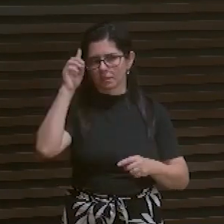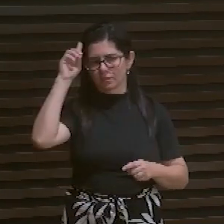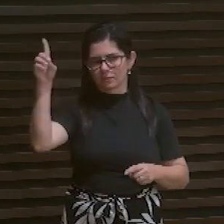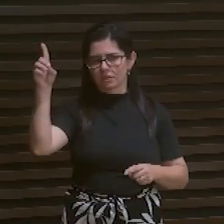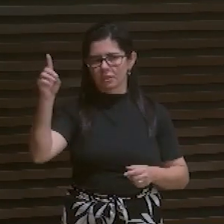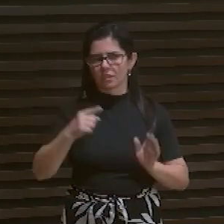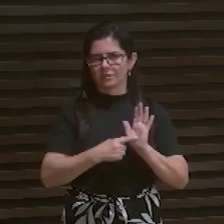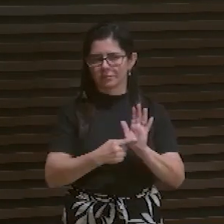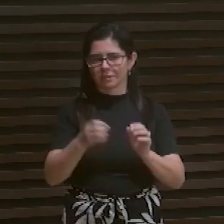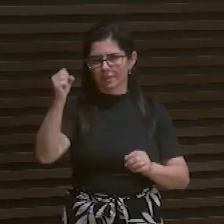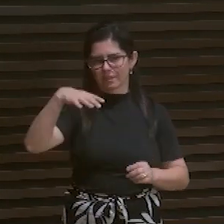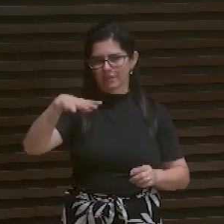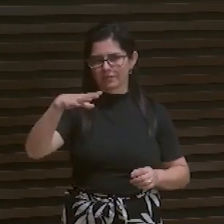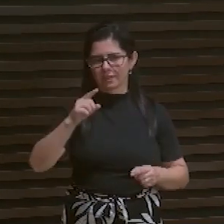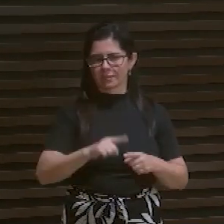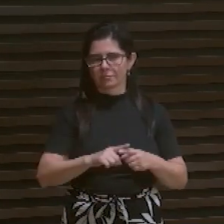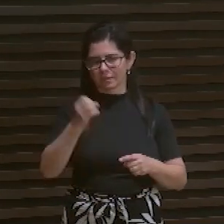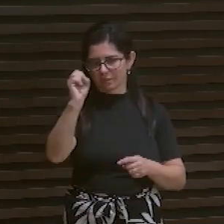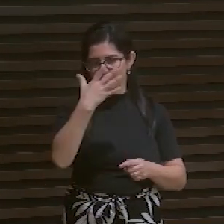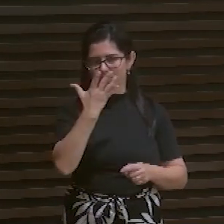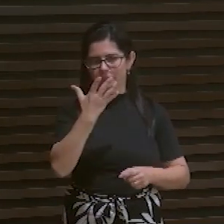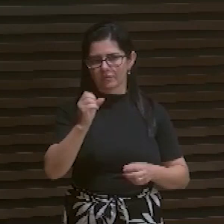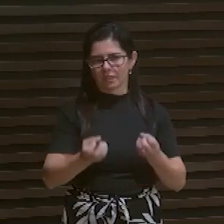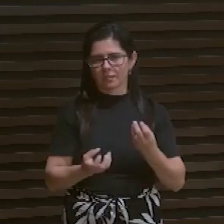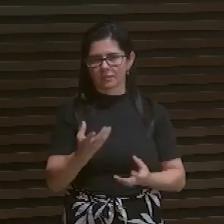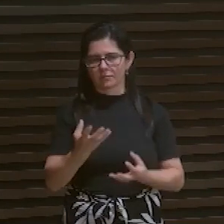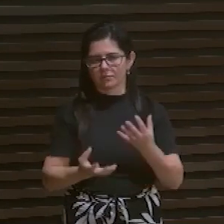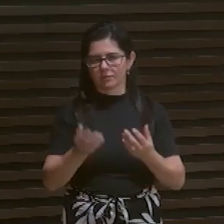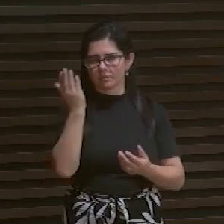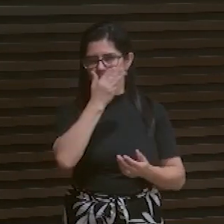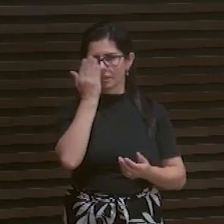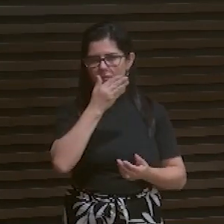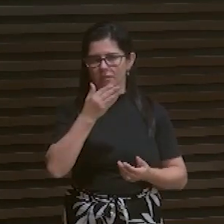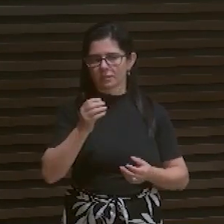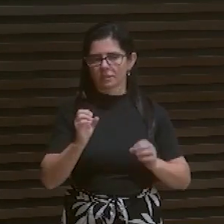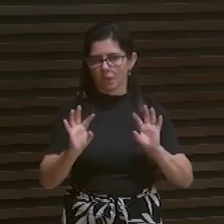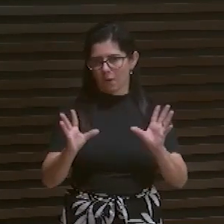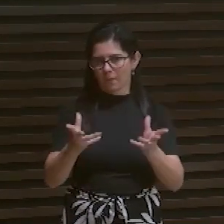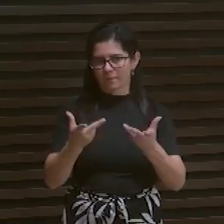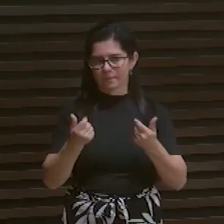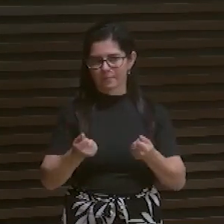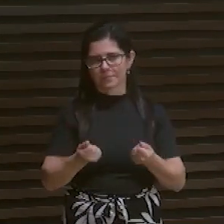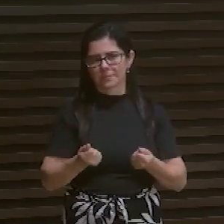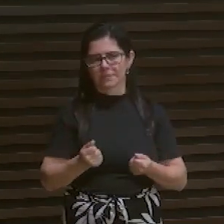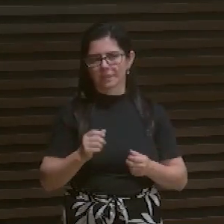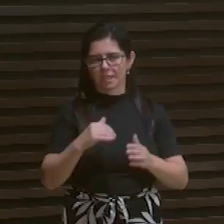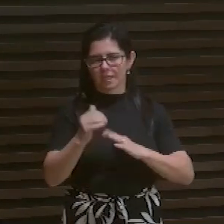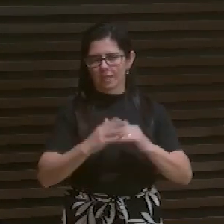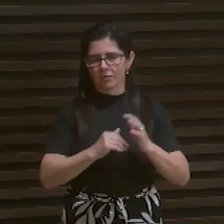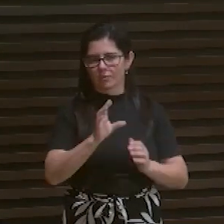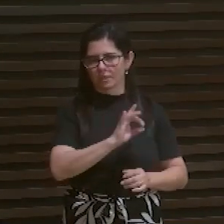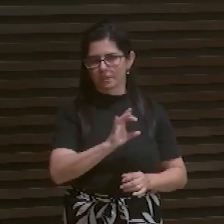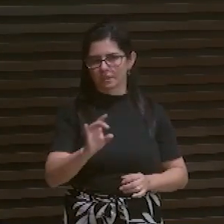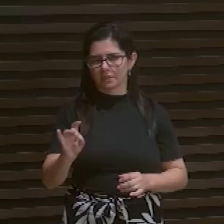luz, pois será revelada pelo fogo que provará a qualidade da obra de cada um. Se o que alguém construiu